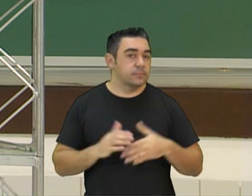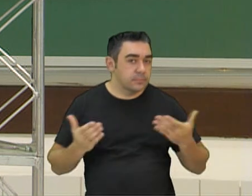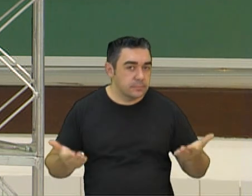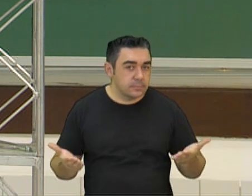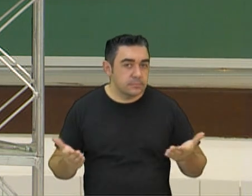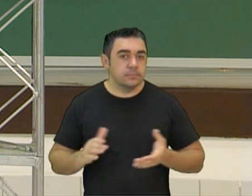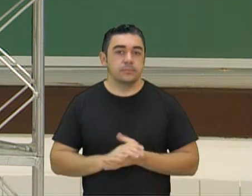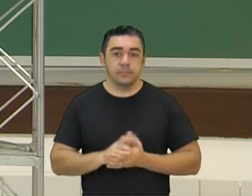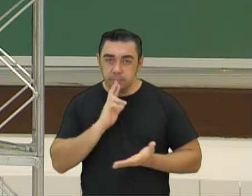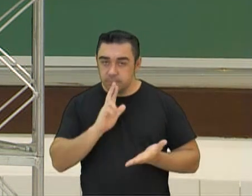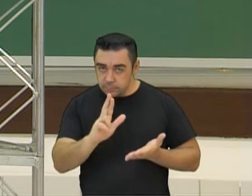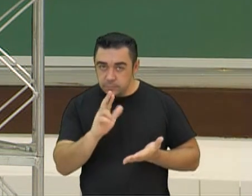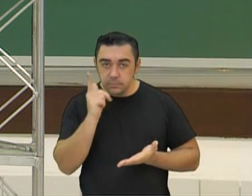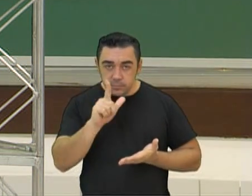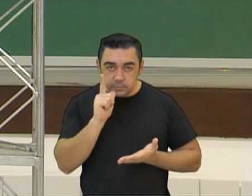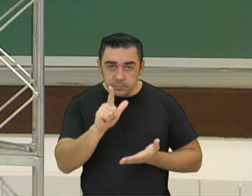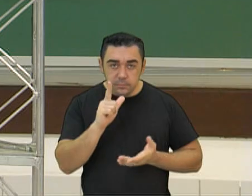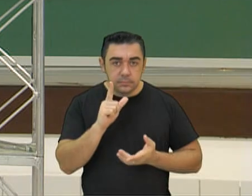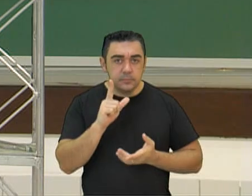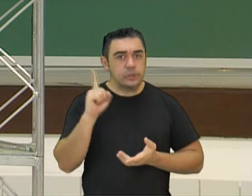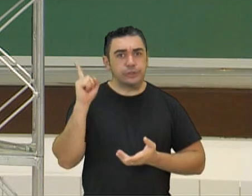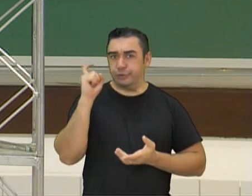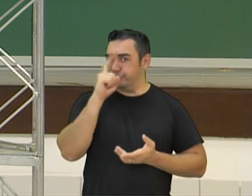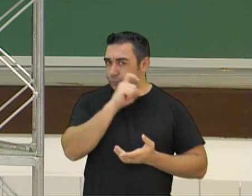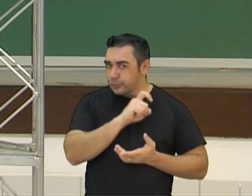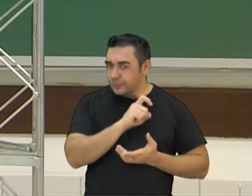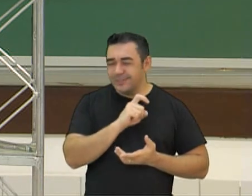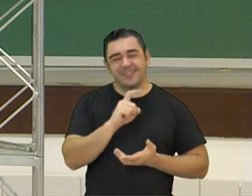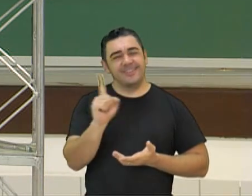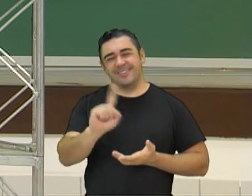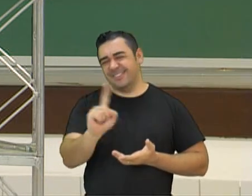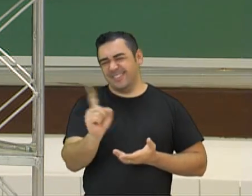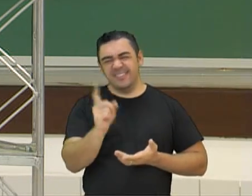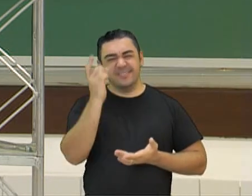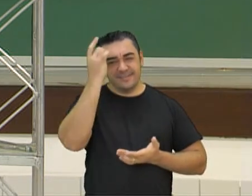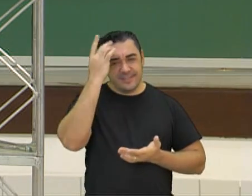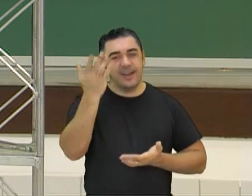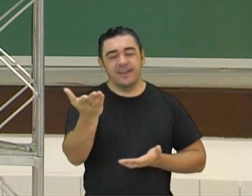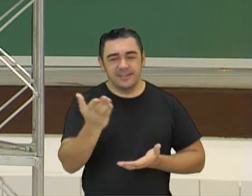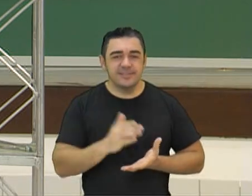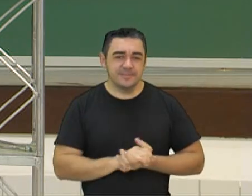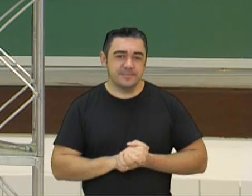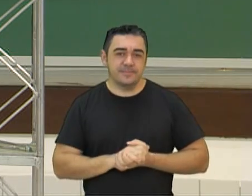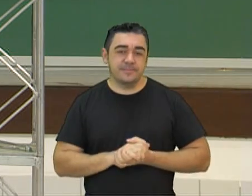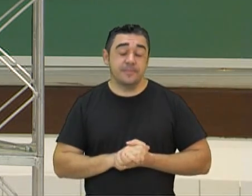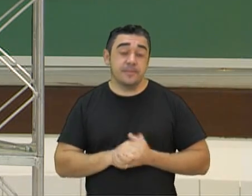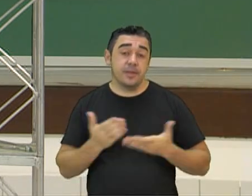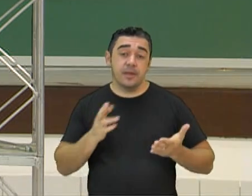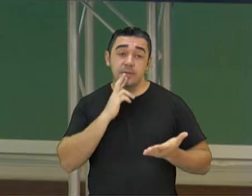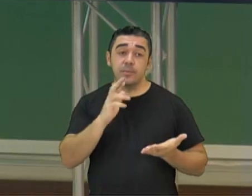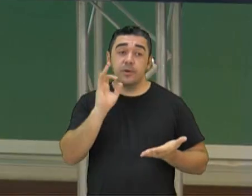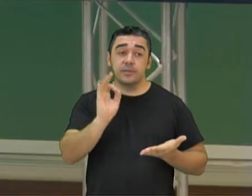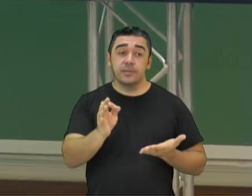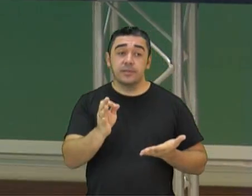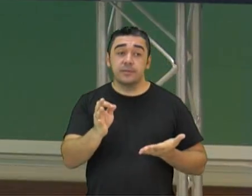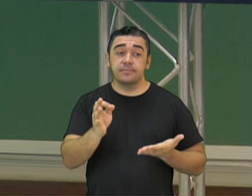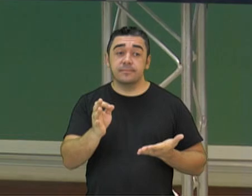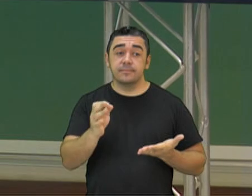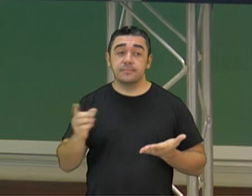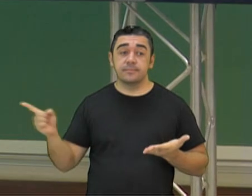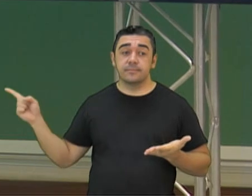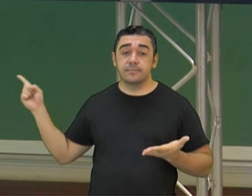E aí responderam a questão difícil, né, gente? Não é difícil nada, né? Então, qual é a resposta